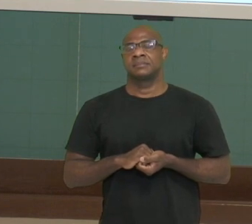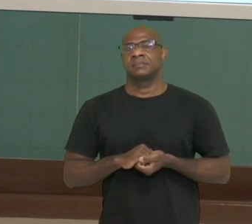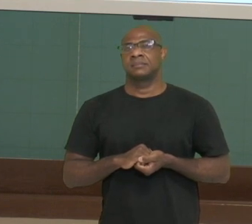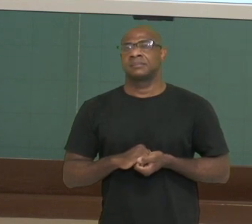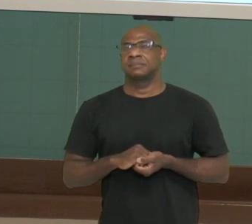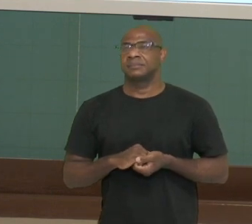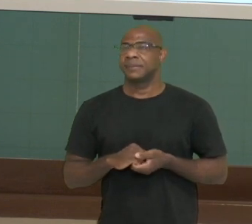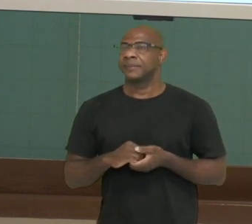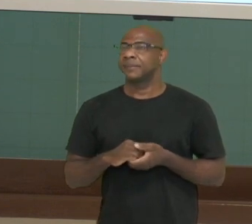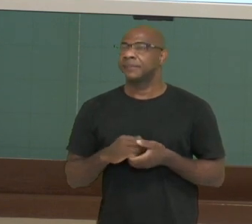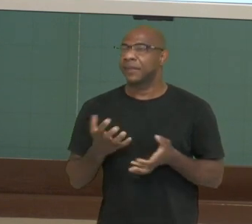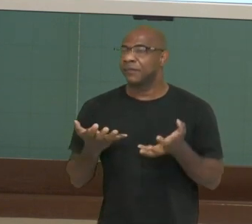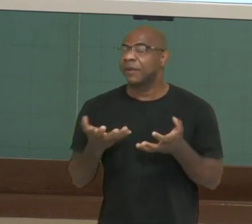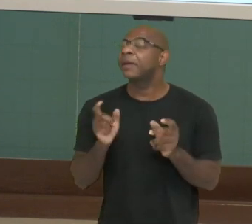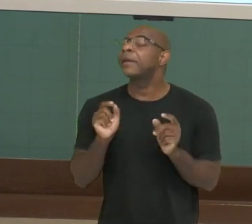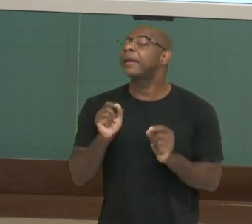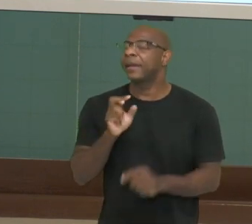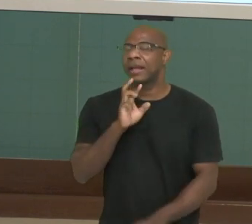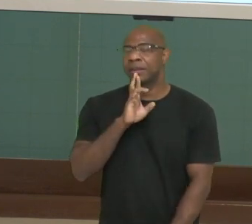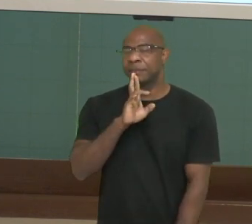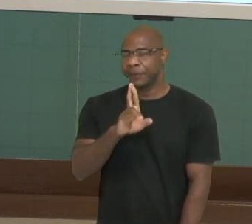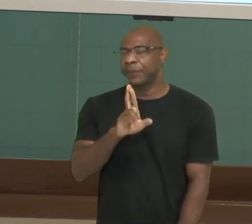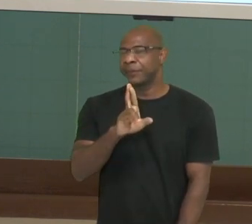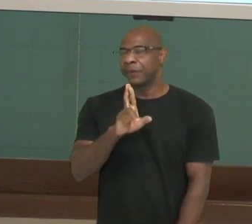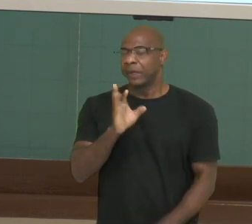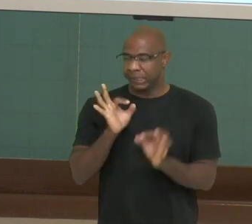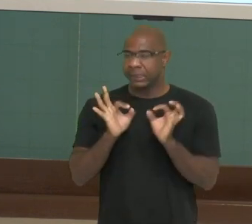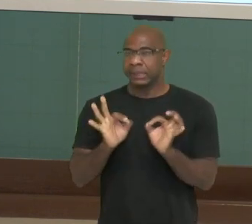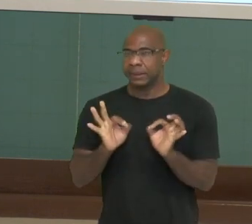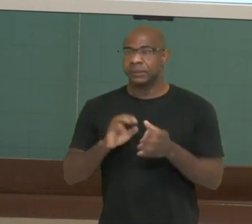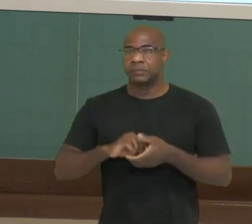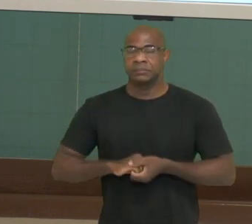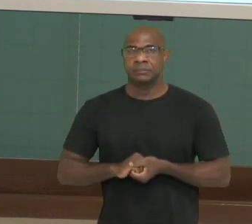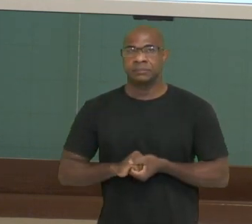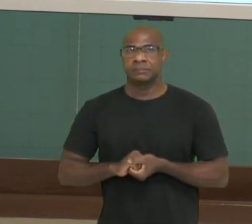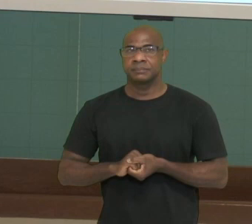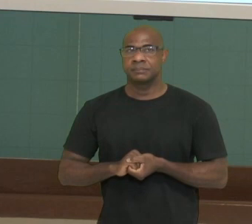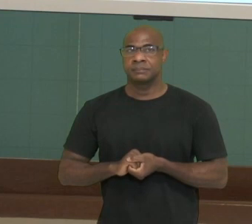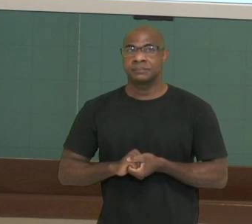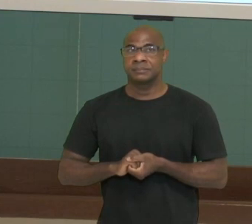Quero ver quem respondeu corretamente.